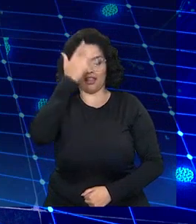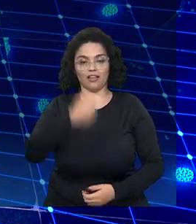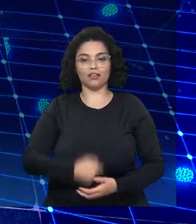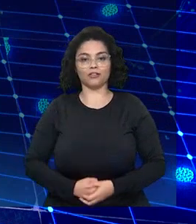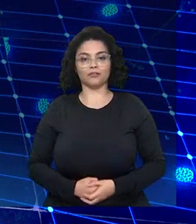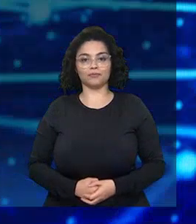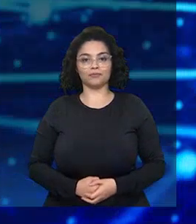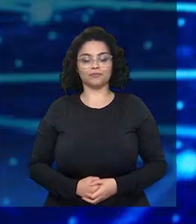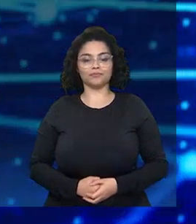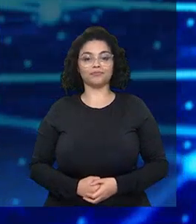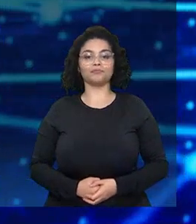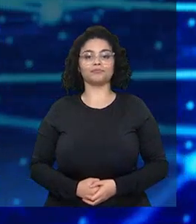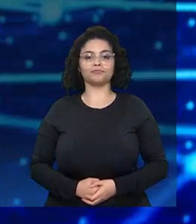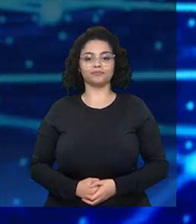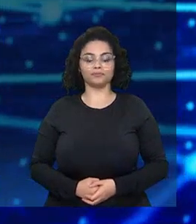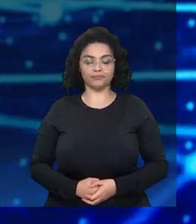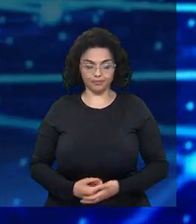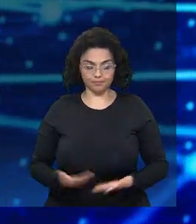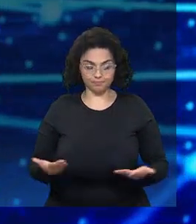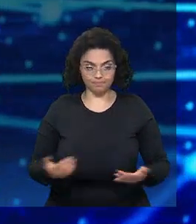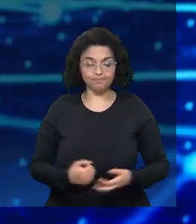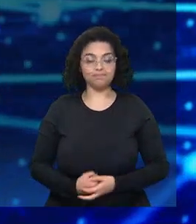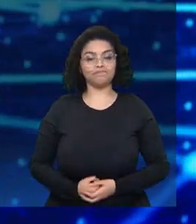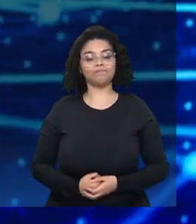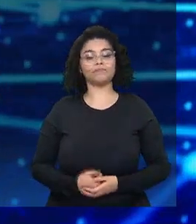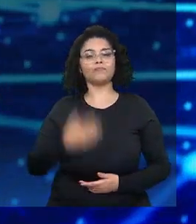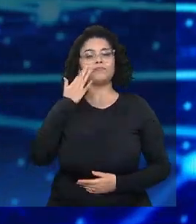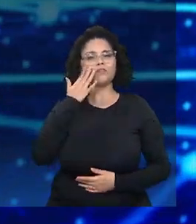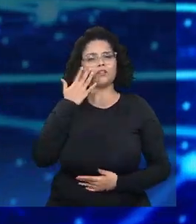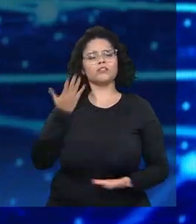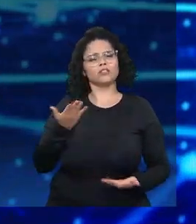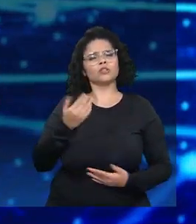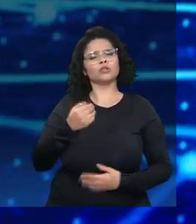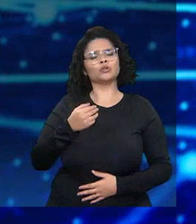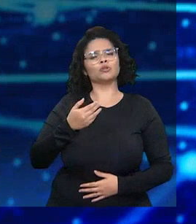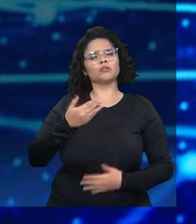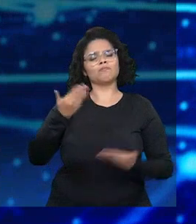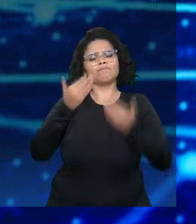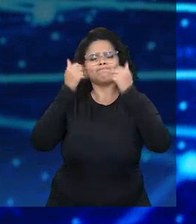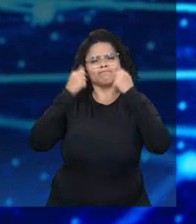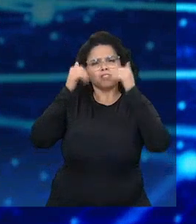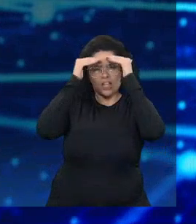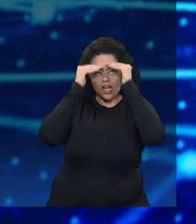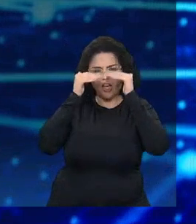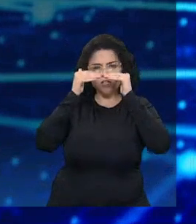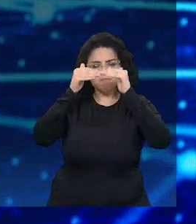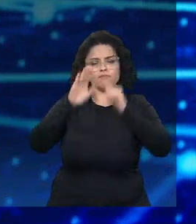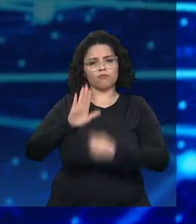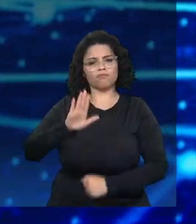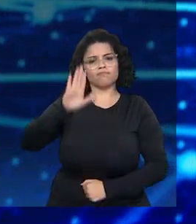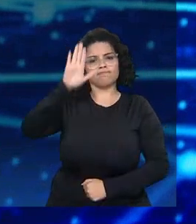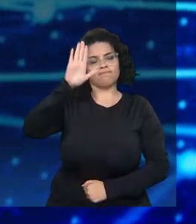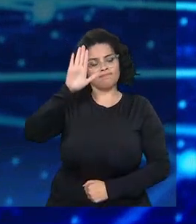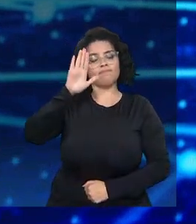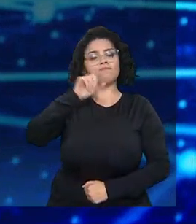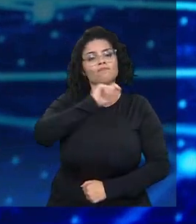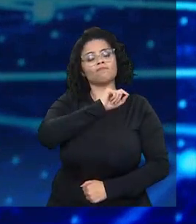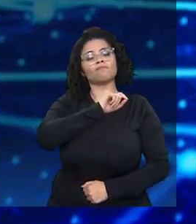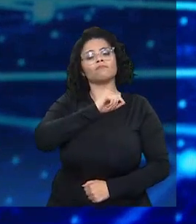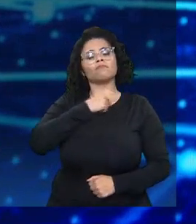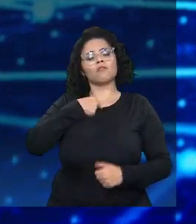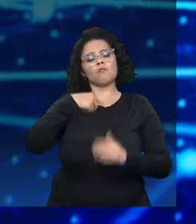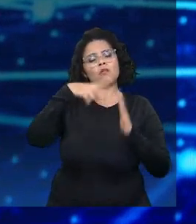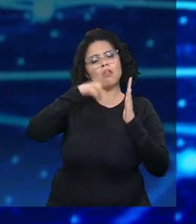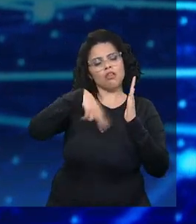Tarcísio até em respeito ao eleitor que está nos acompanhando eu fui ler o seu plano de governo